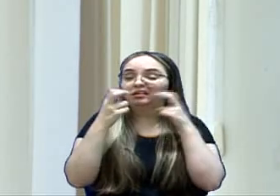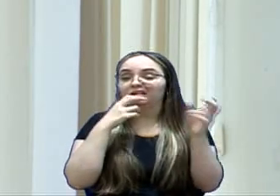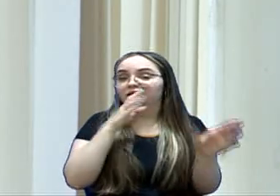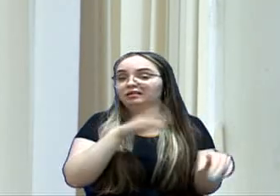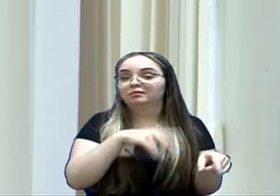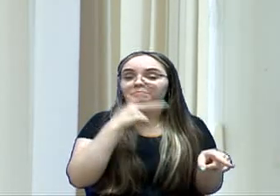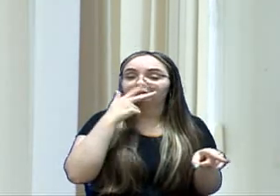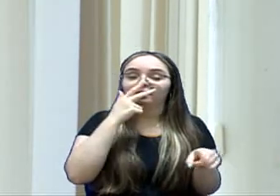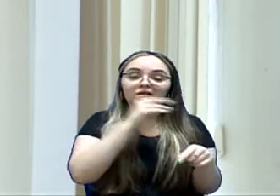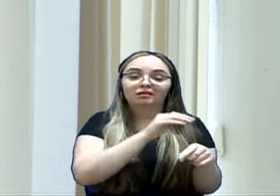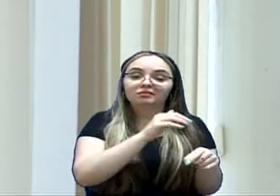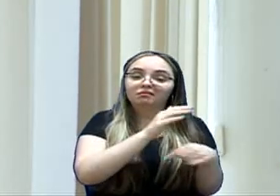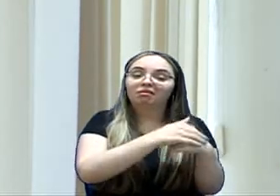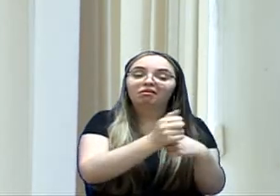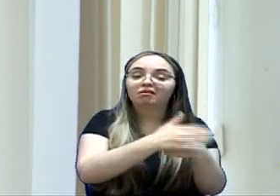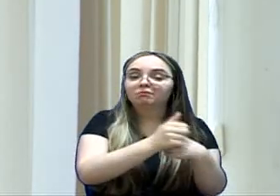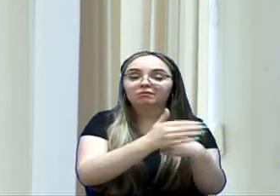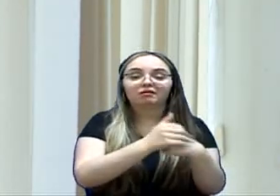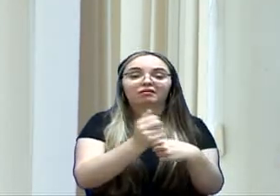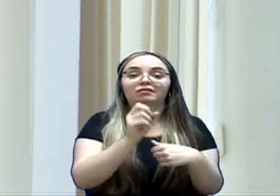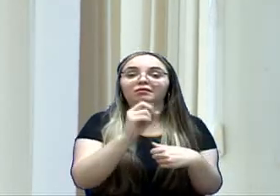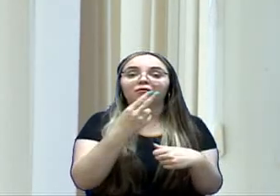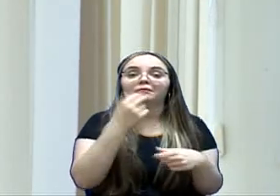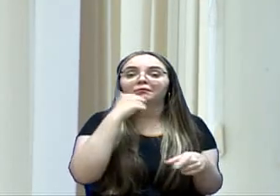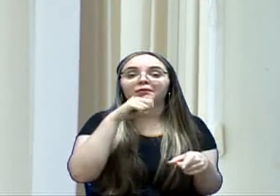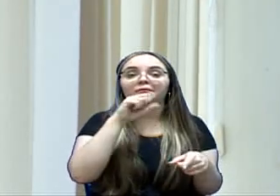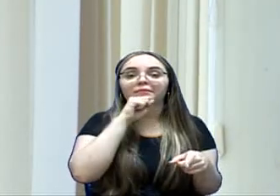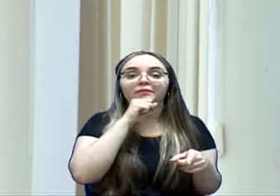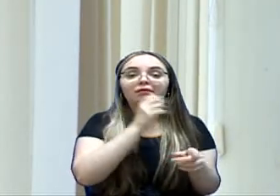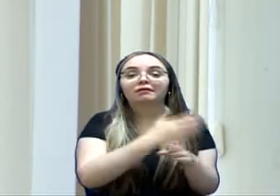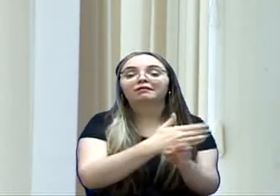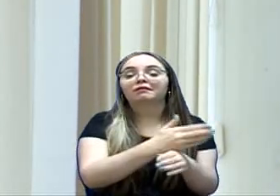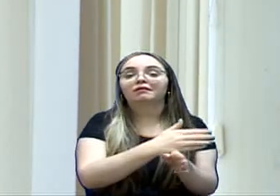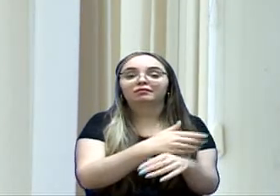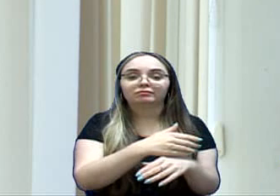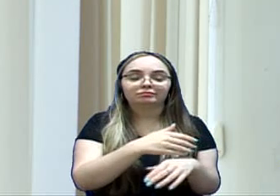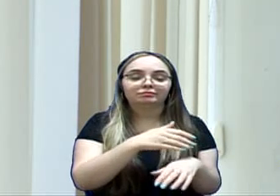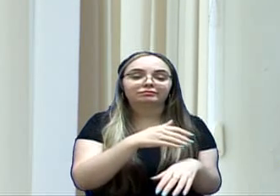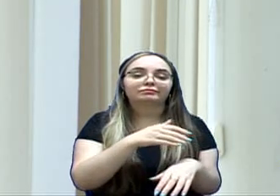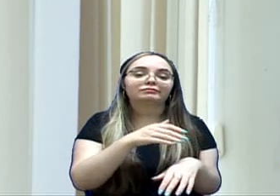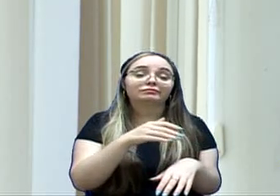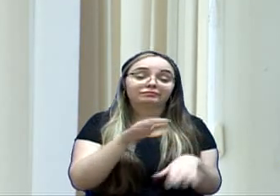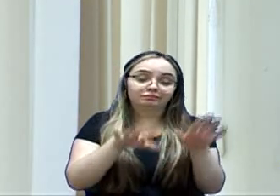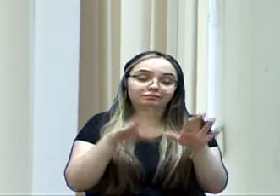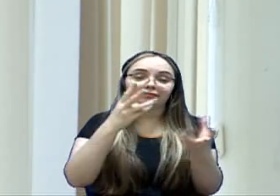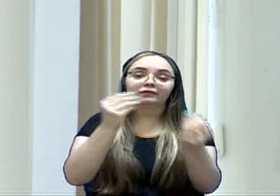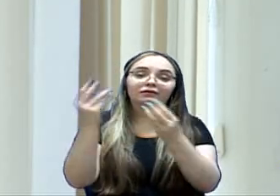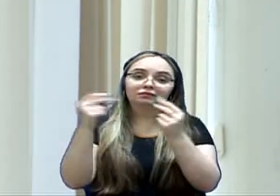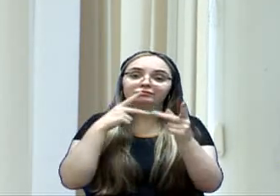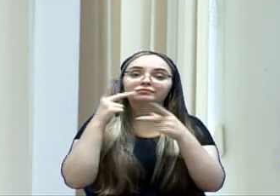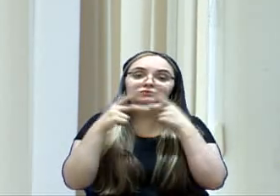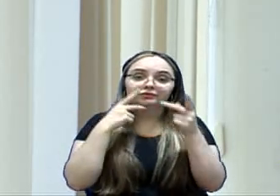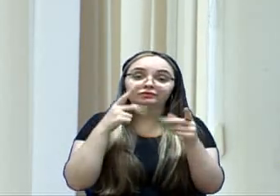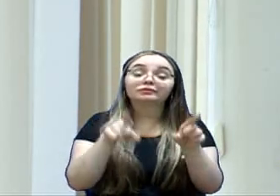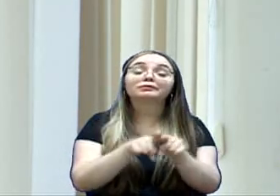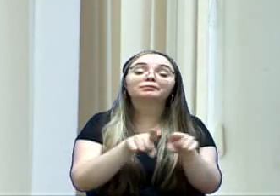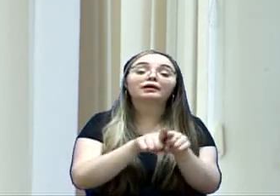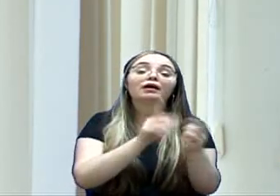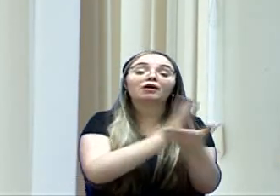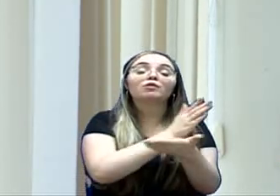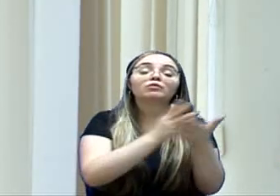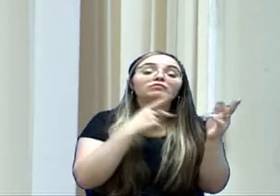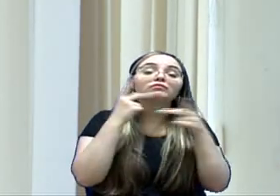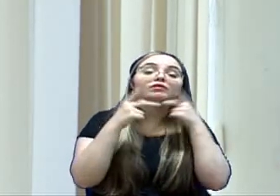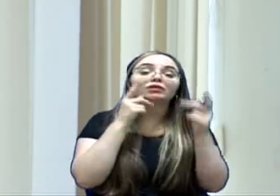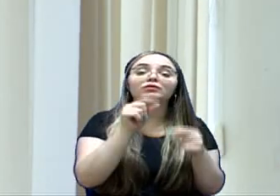criança sem limites. E que a mãe está usando a criança para ter preferência. Já ouvi falar sobre isso também. O que é pior ainda, né? Vossa Excelência já